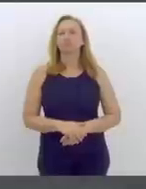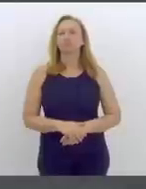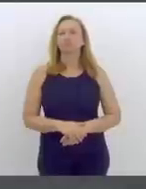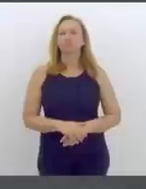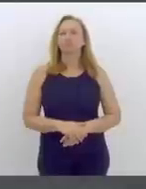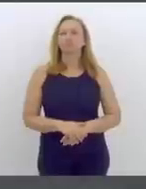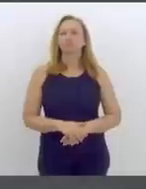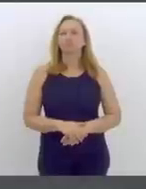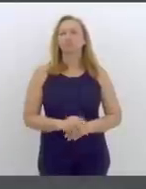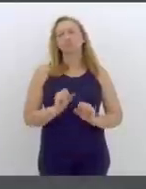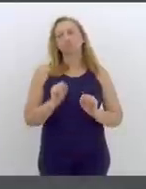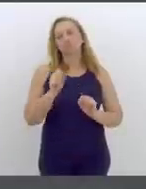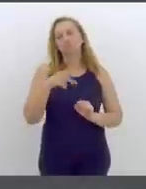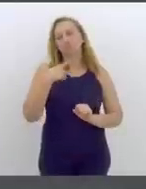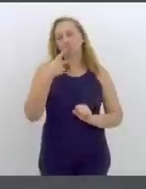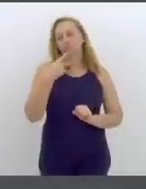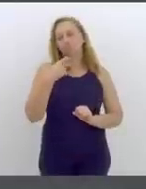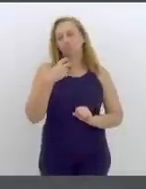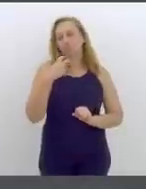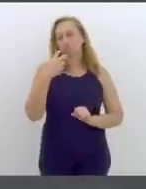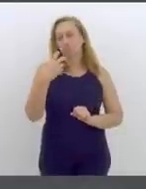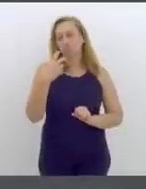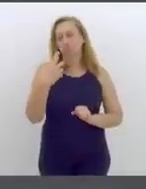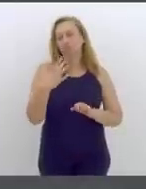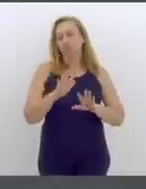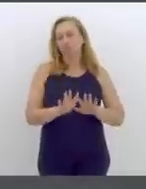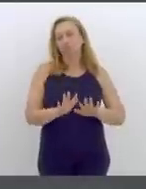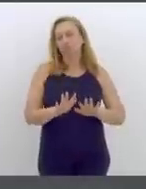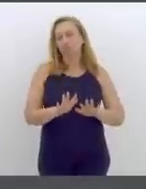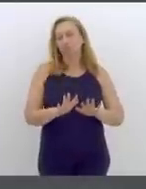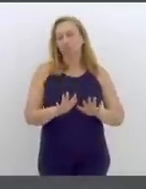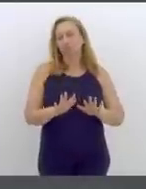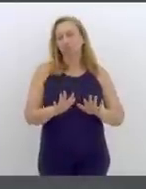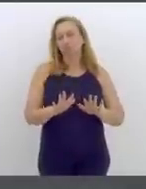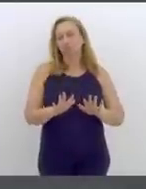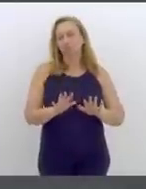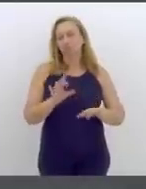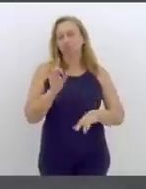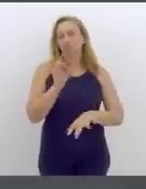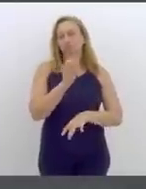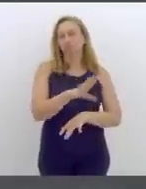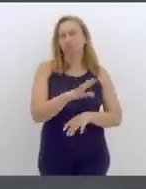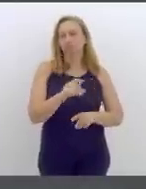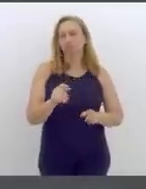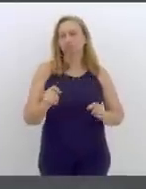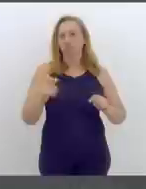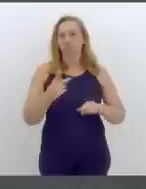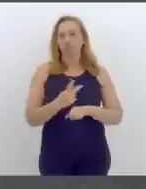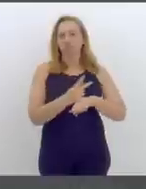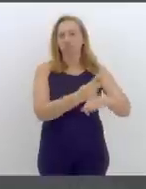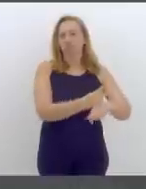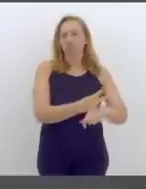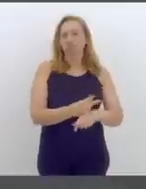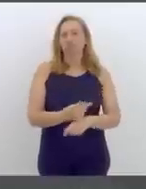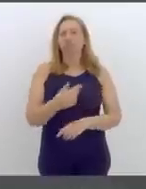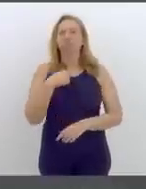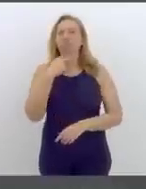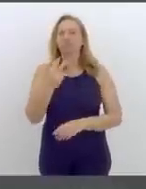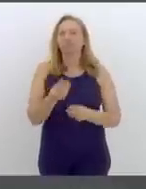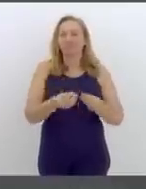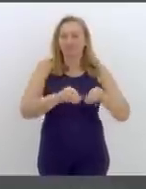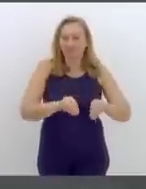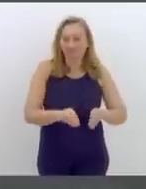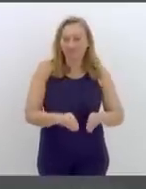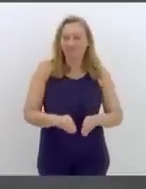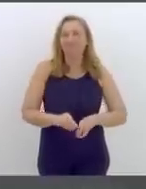eu até poderia falar um pouquinho mais alto mas devido a comemoração do último título eu tô com a voz um pouquinho prejudicada mas